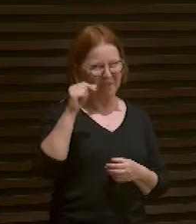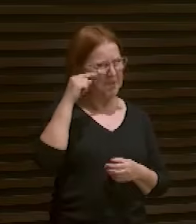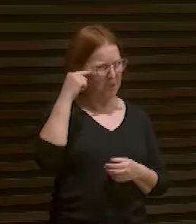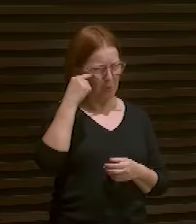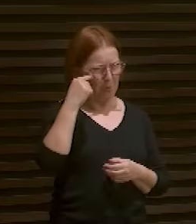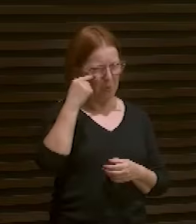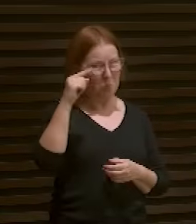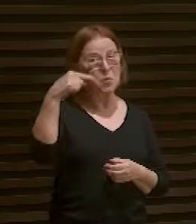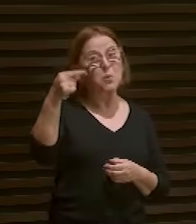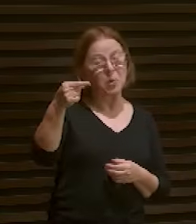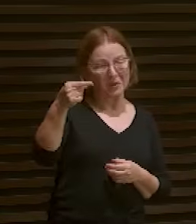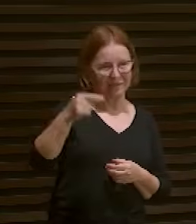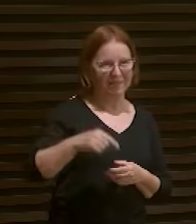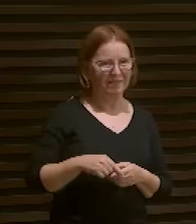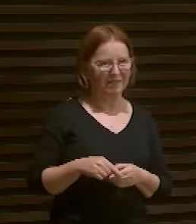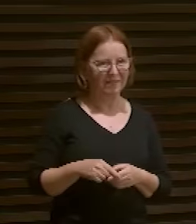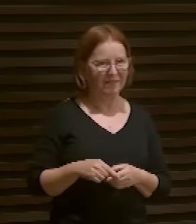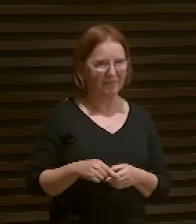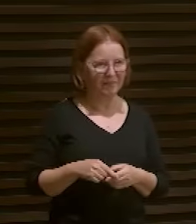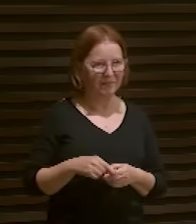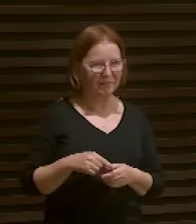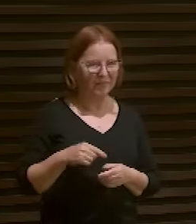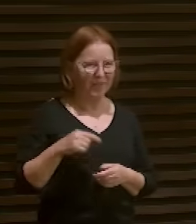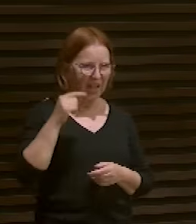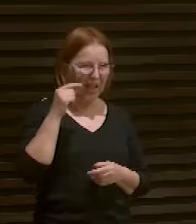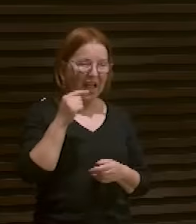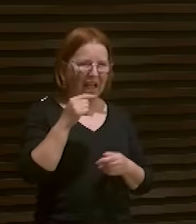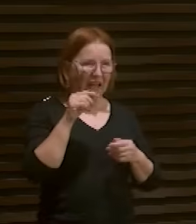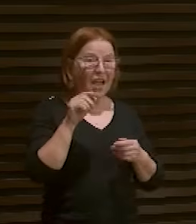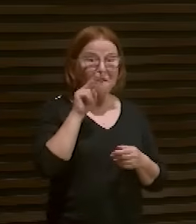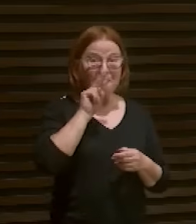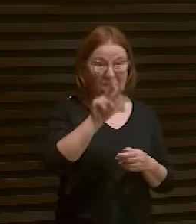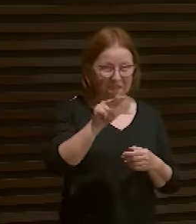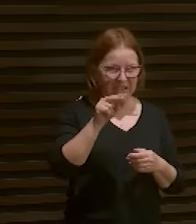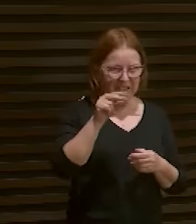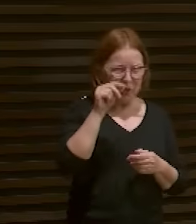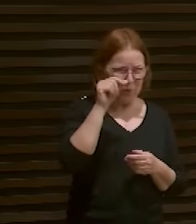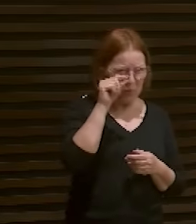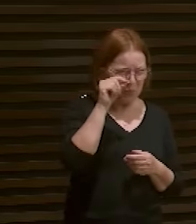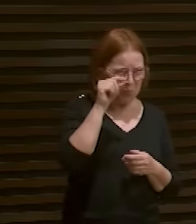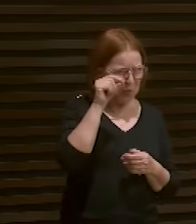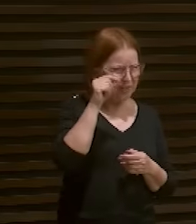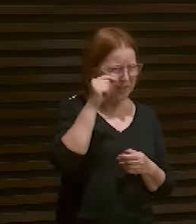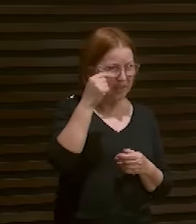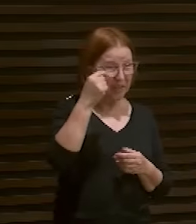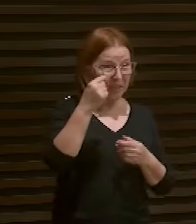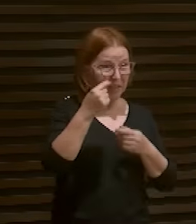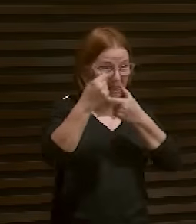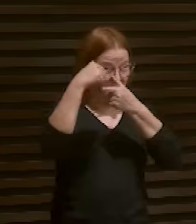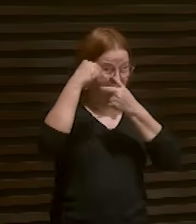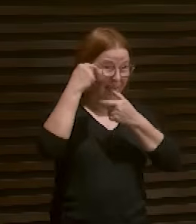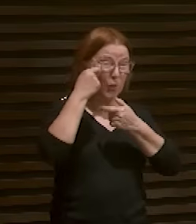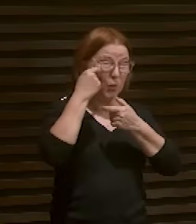Por que vês tu o argueiro? Esse argueiro é um talo, é um palhiço, é um